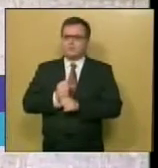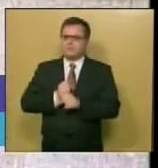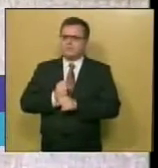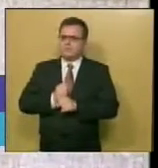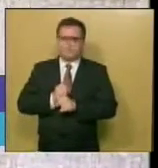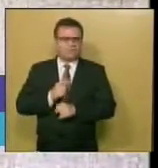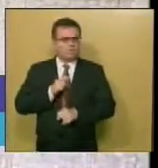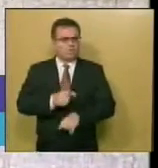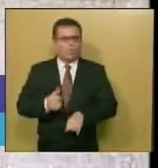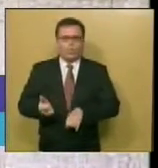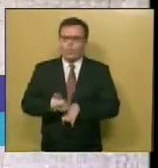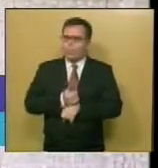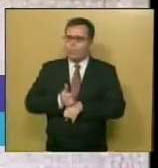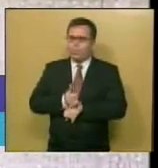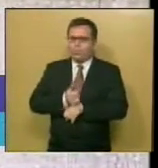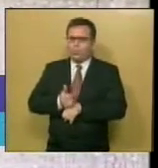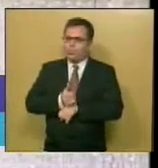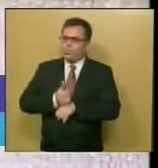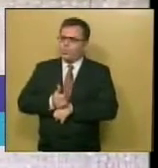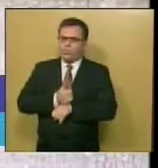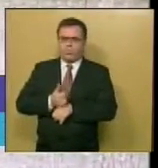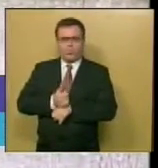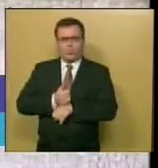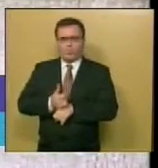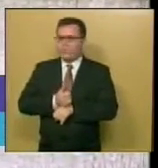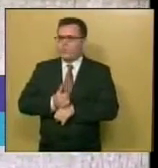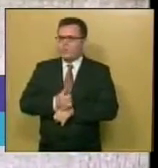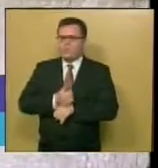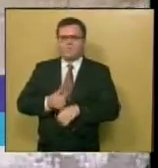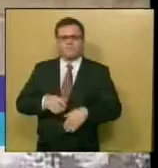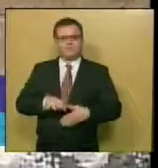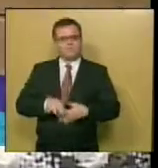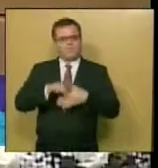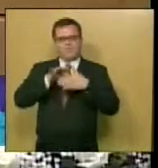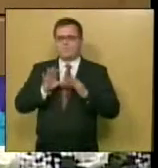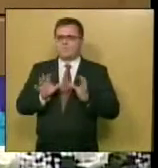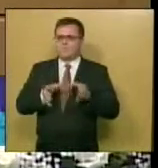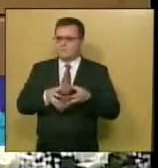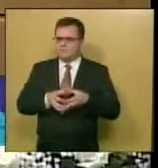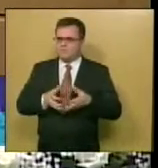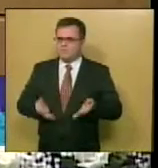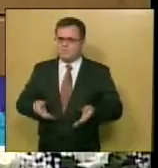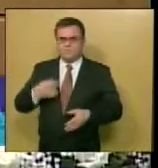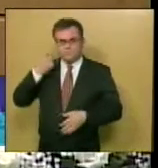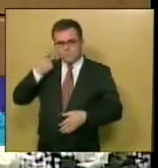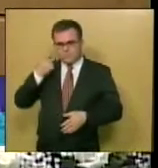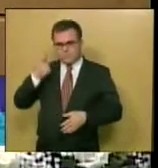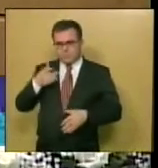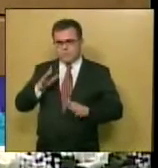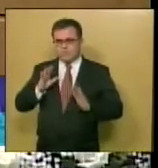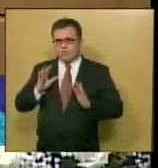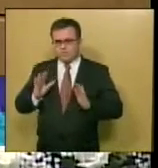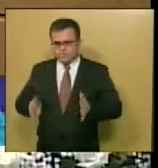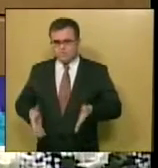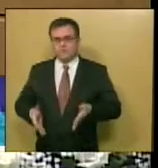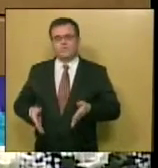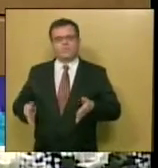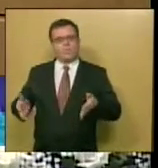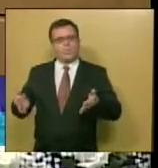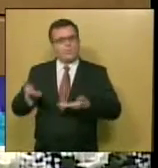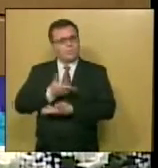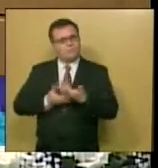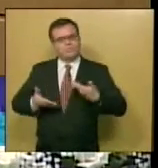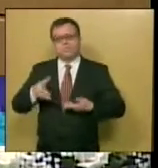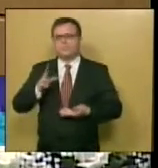se estabeleceu como liderança política. Ouvido e respeitado no meio político, social